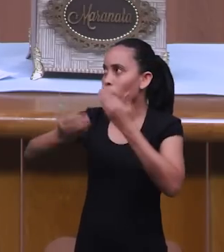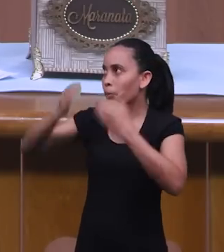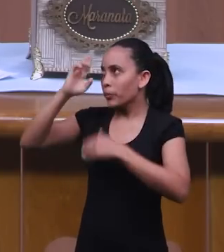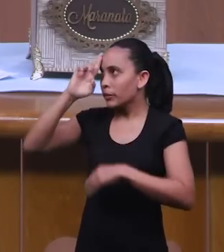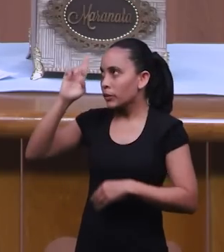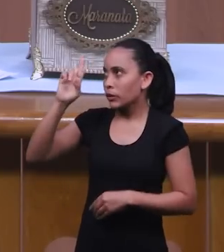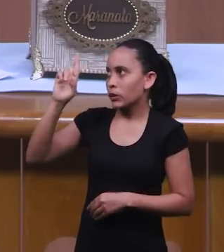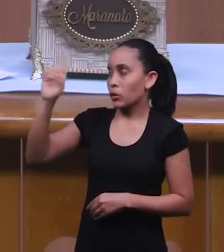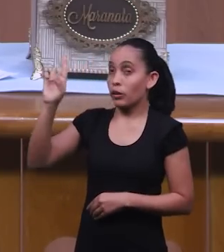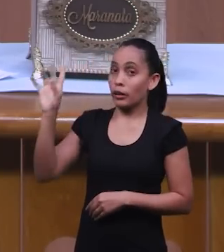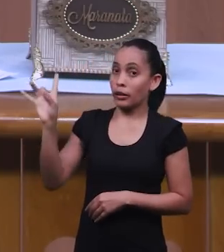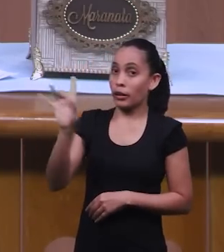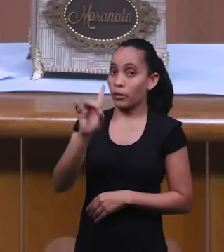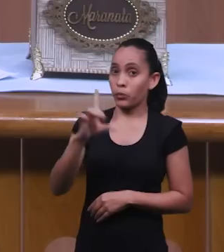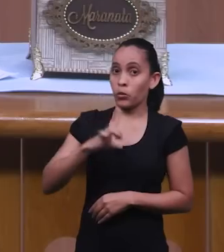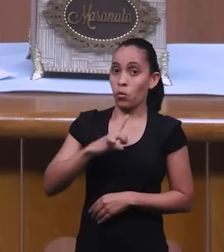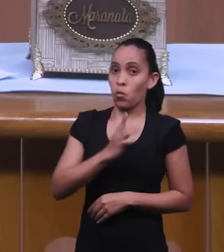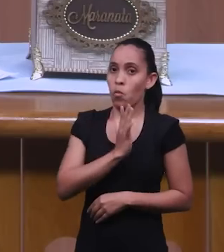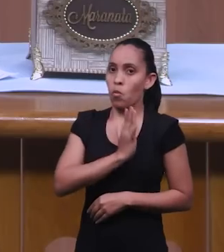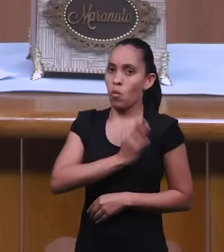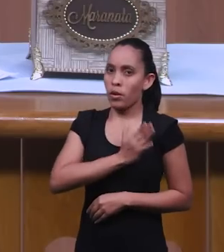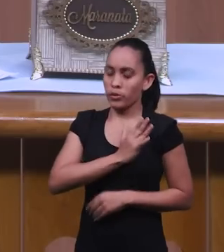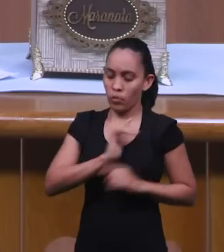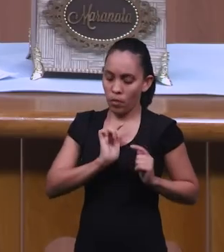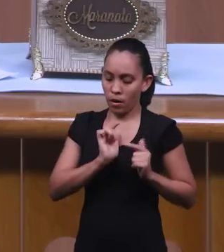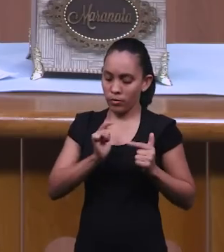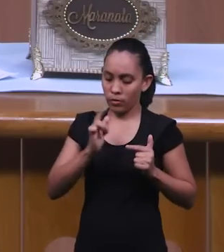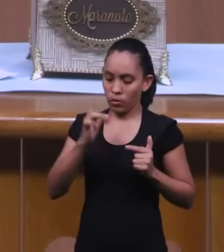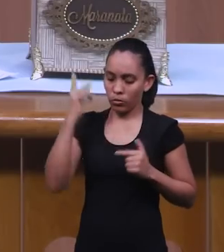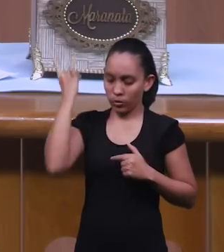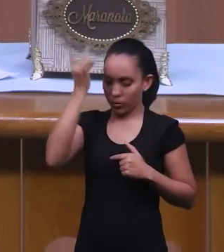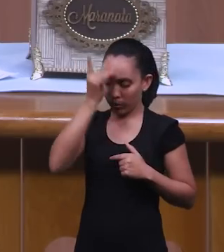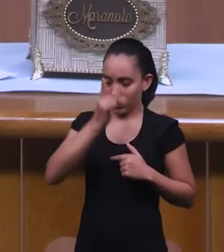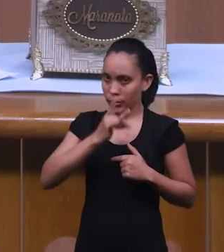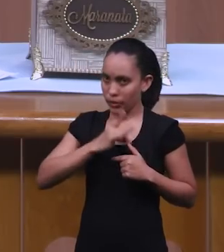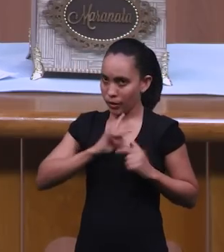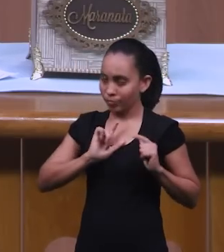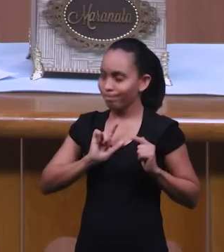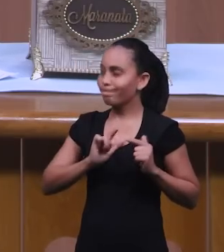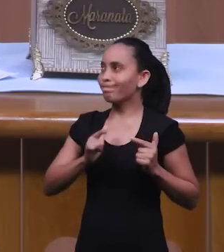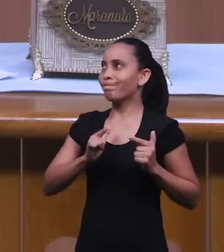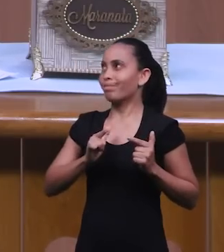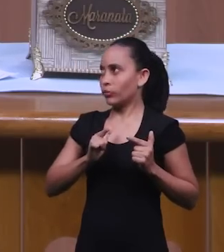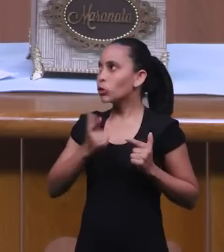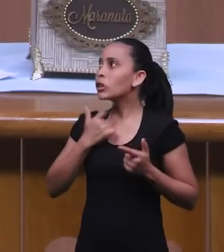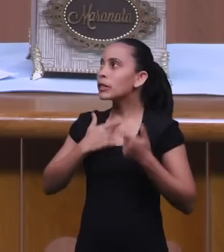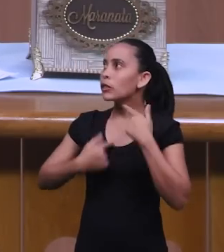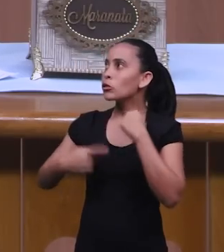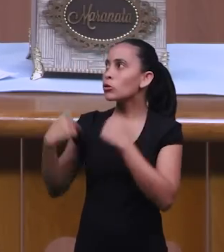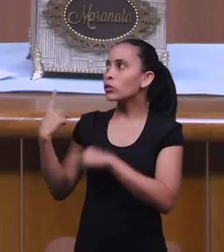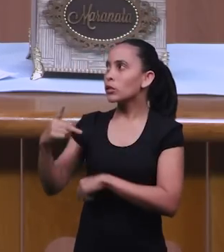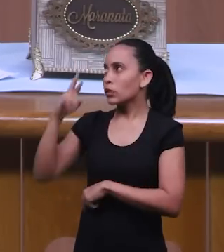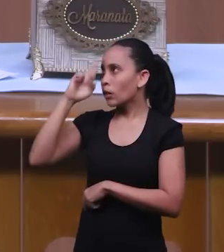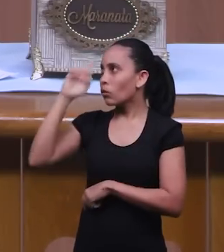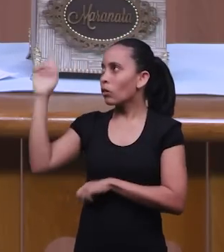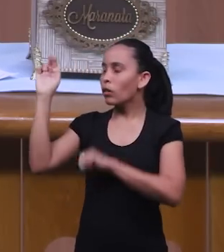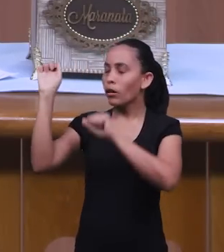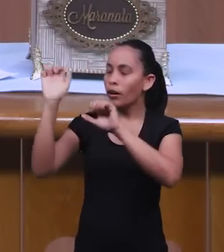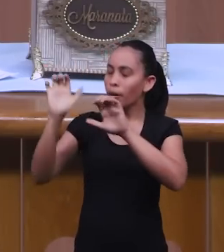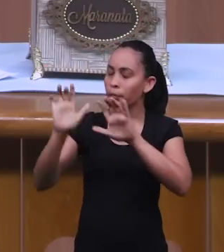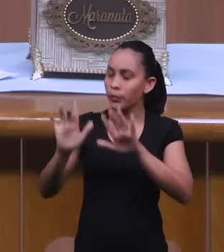contigo, para que cada um tenha um coração sensível ao Senhor, na tua vontade e no teu